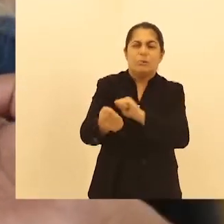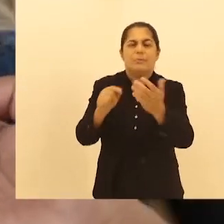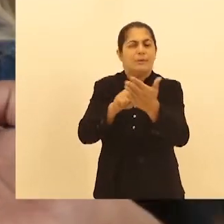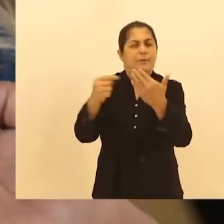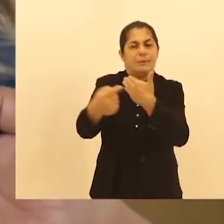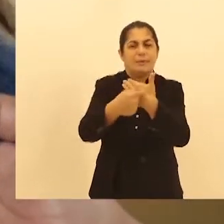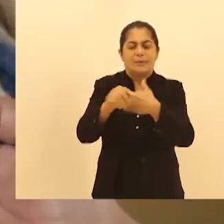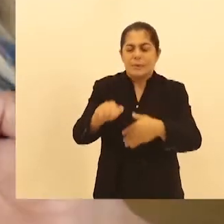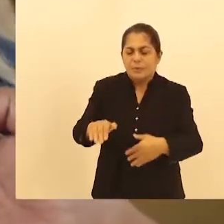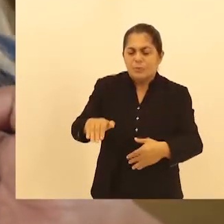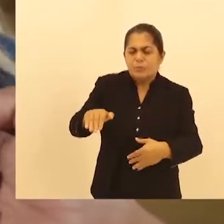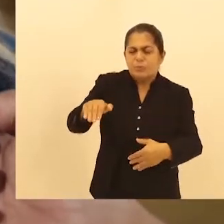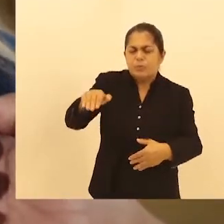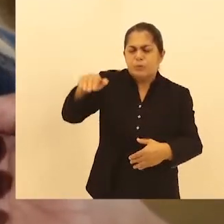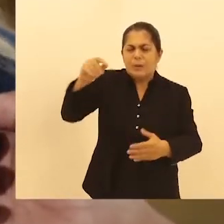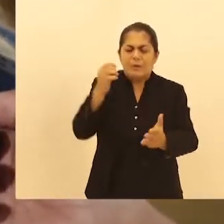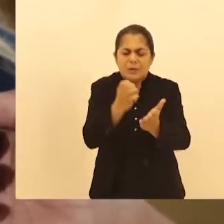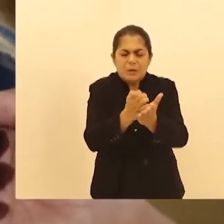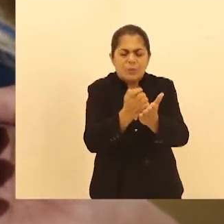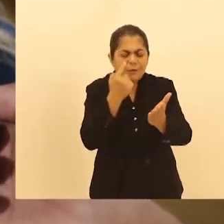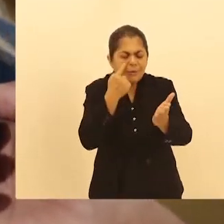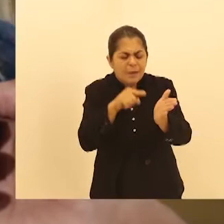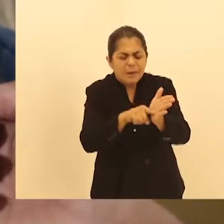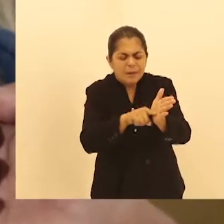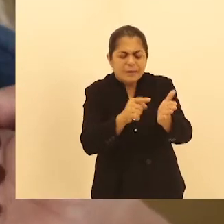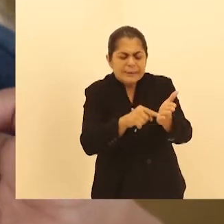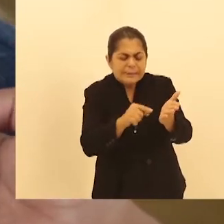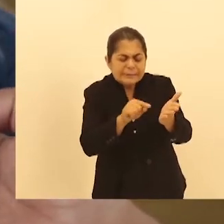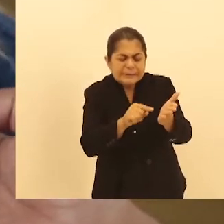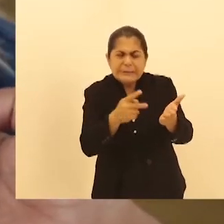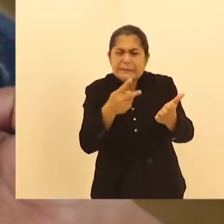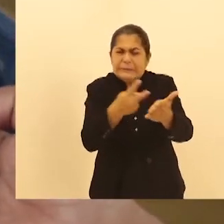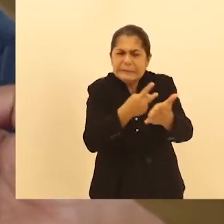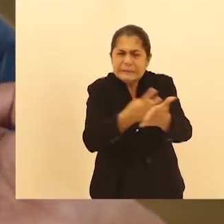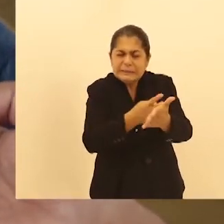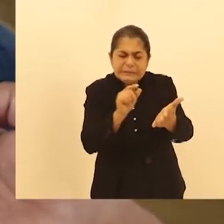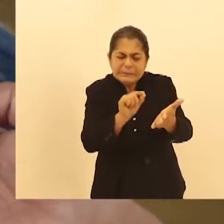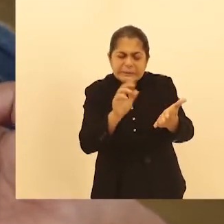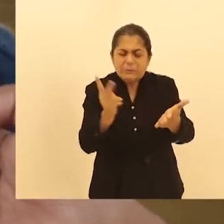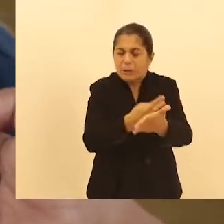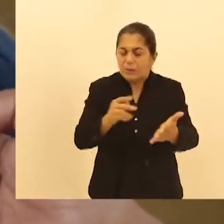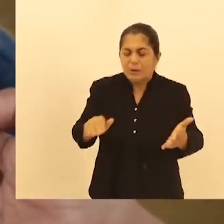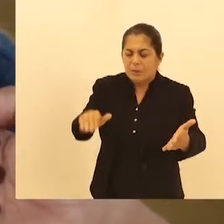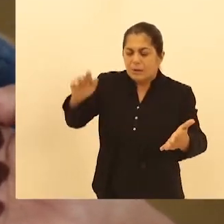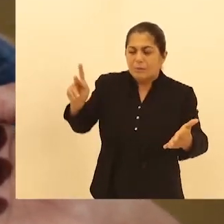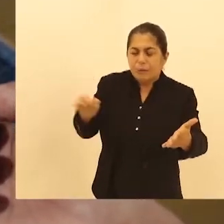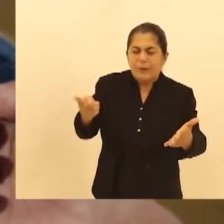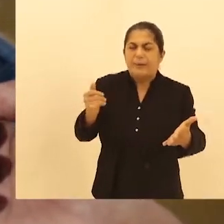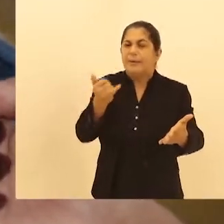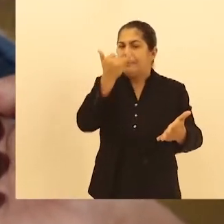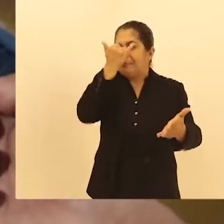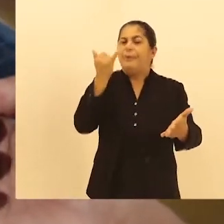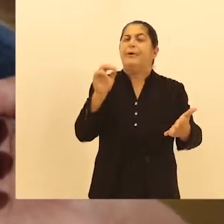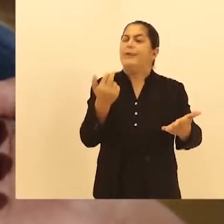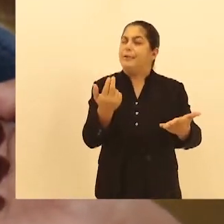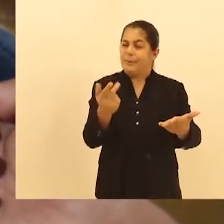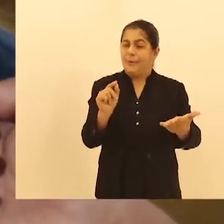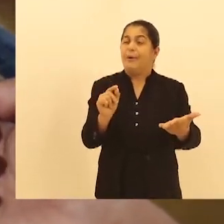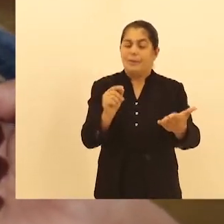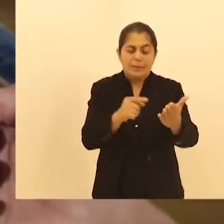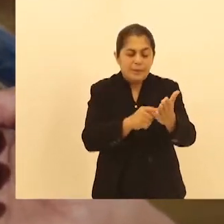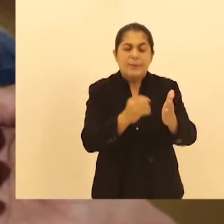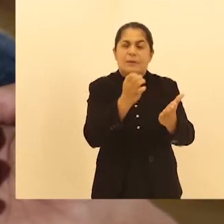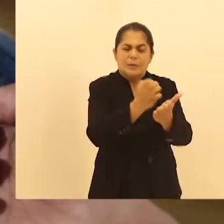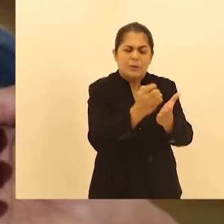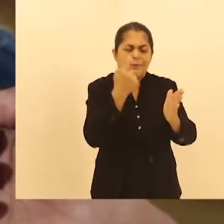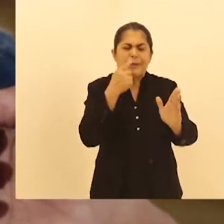quer acompanhar de seu desenvolvimento porque se a gente falhar um pouco de desenvolver algum deslize a gente vai terminar perdendo